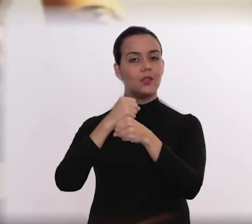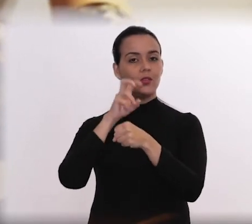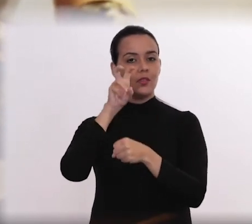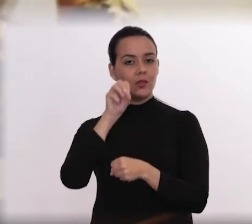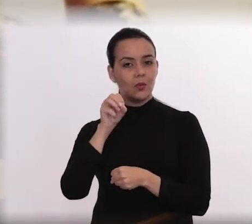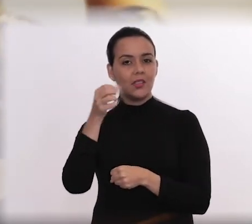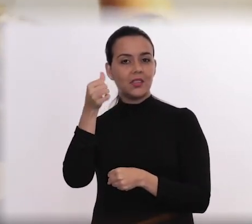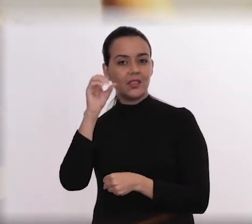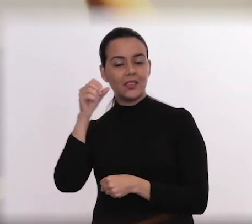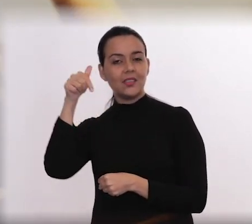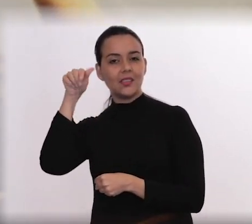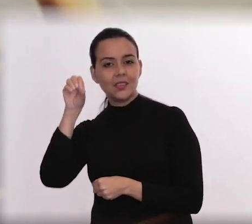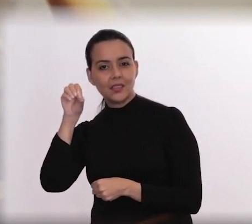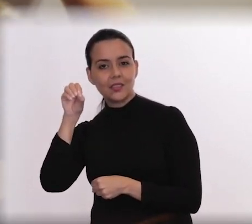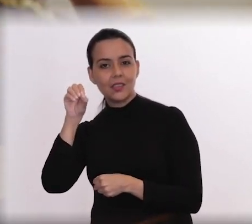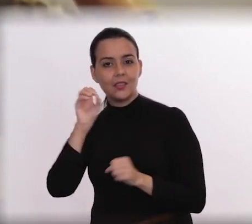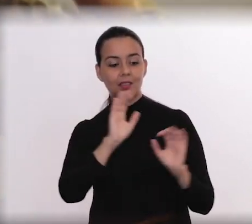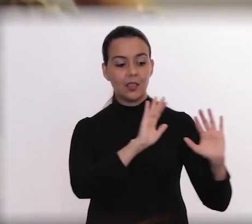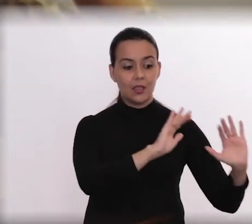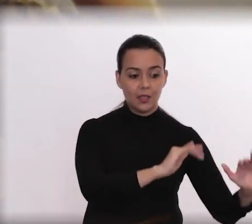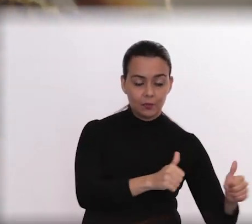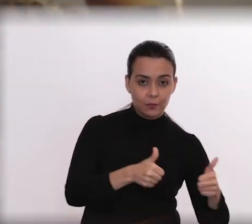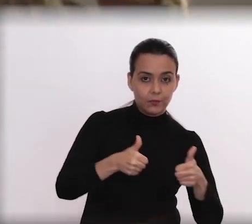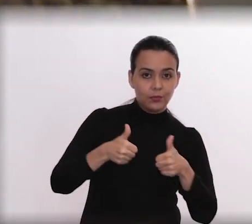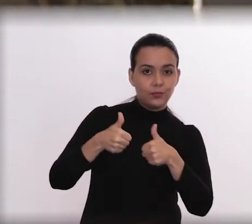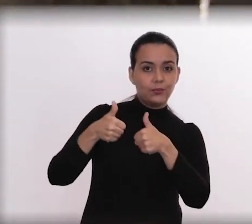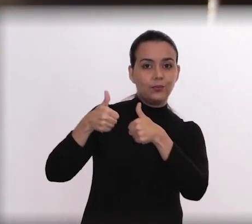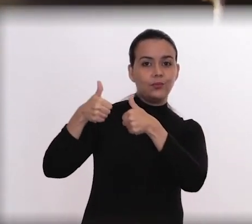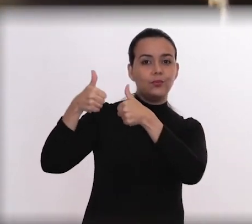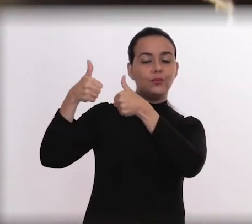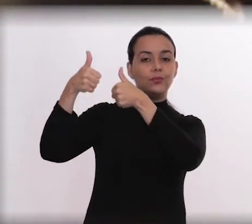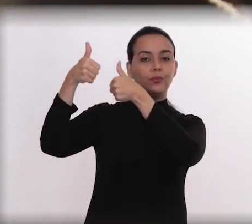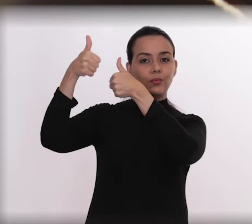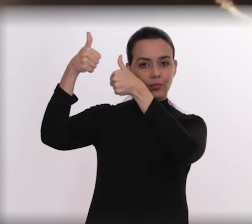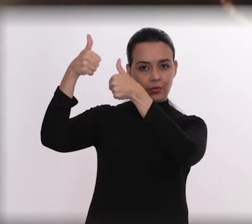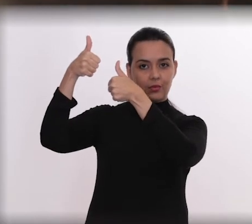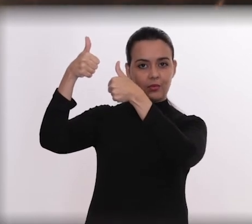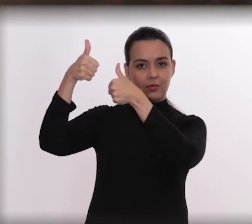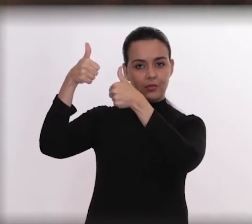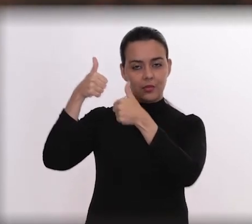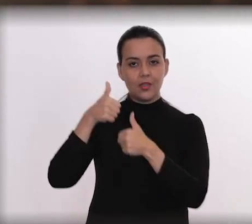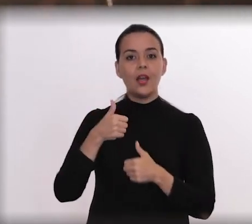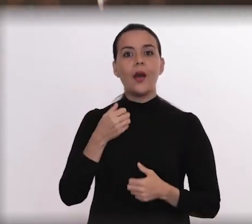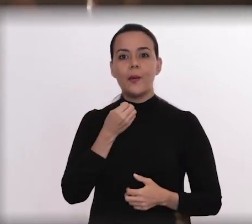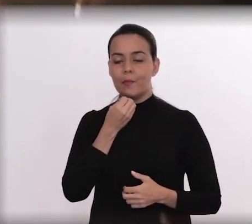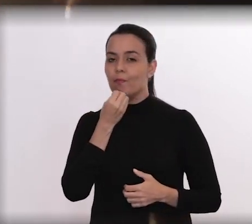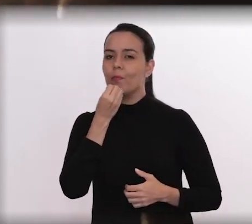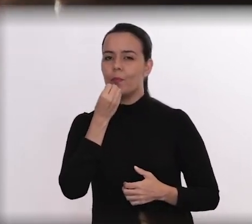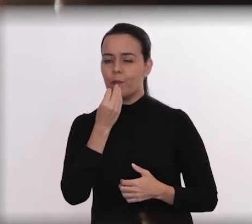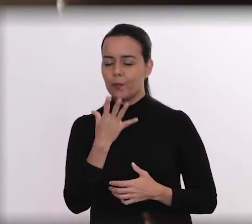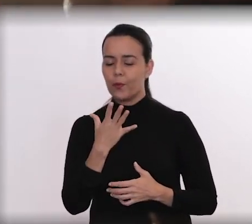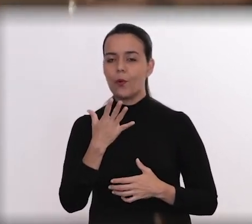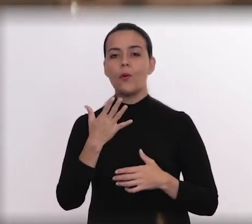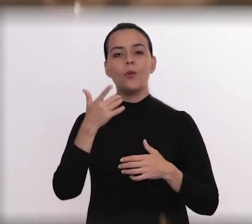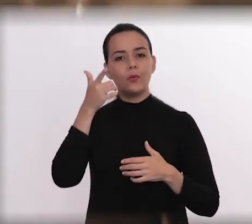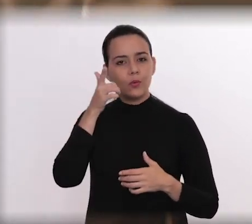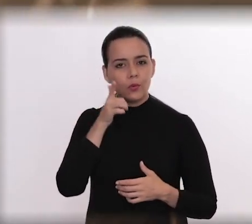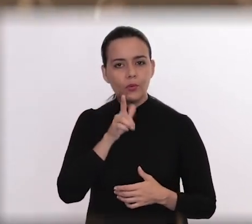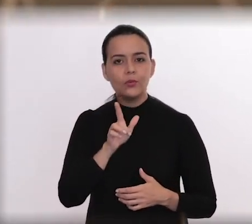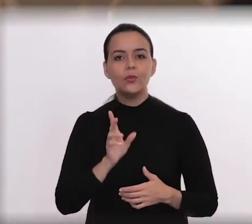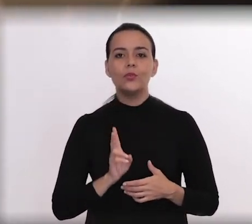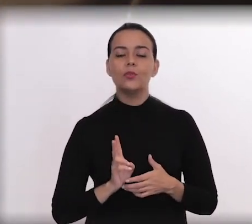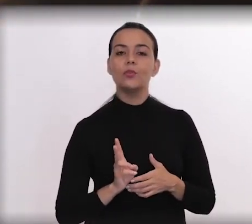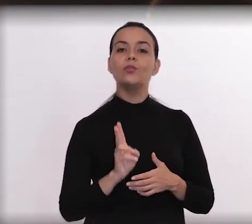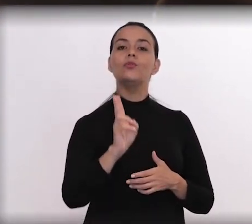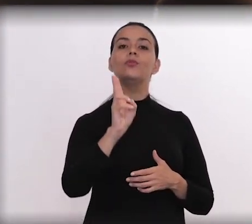dos 70, a gente percebe que há uma grande revalorização, né, uma grande retomada, quase que uma consagração do